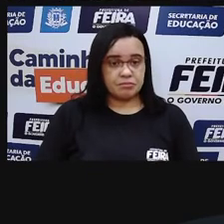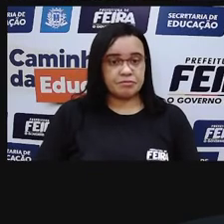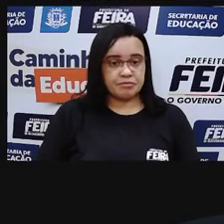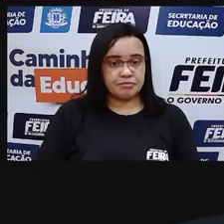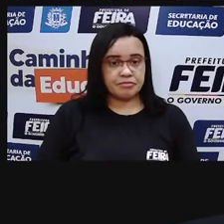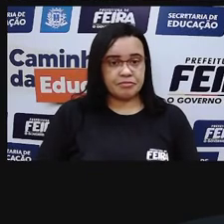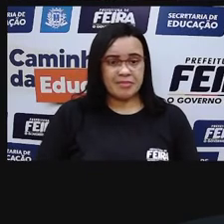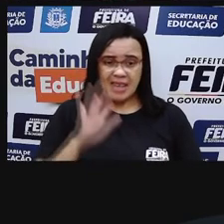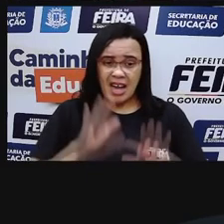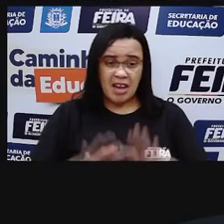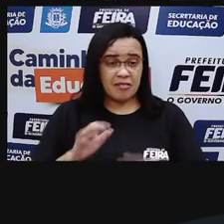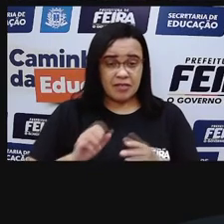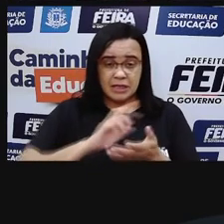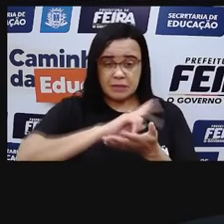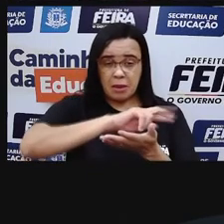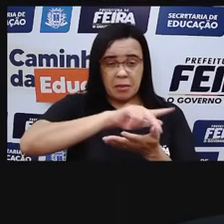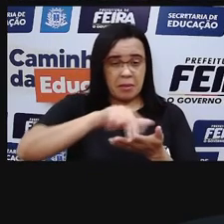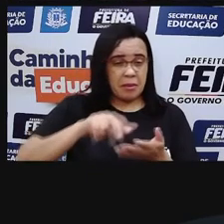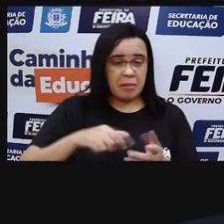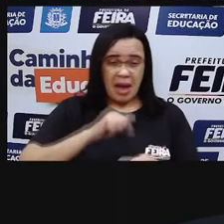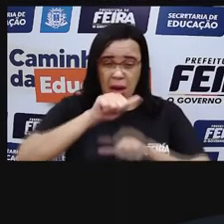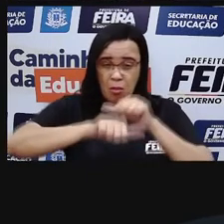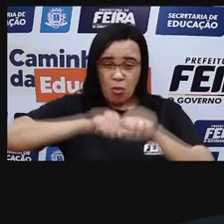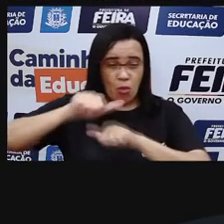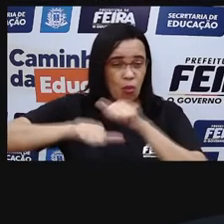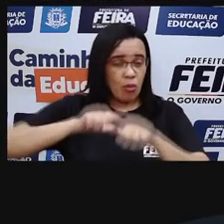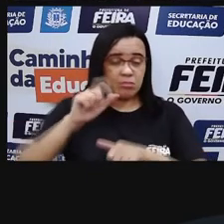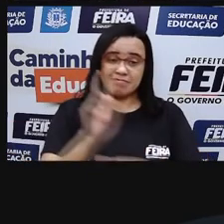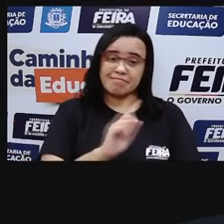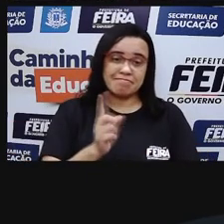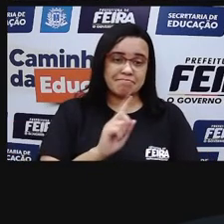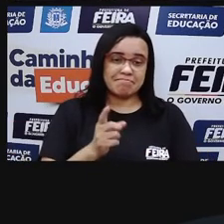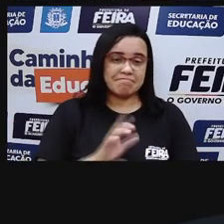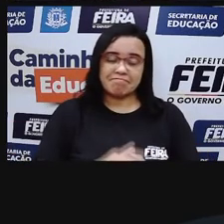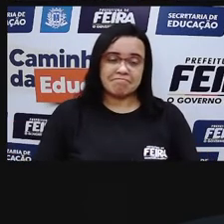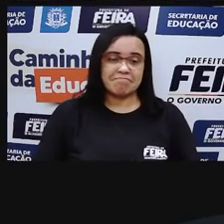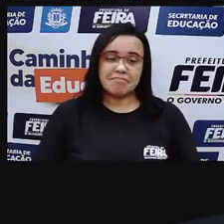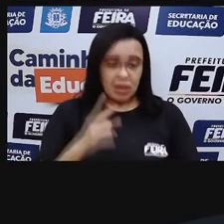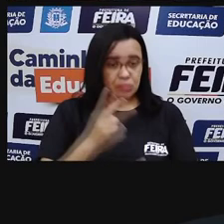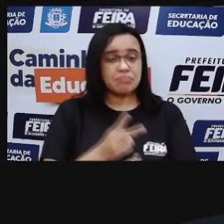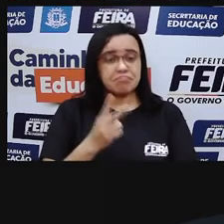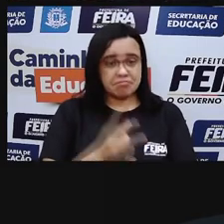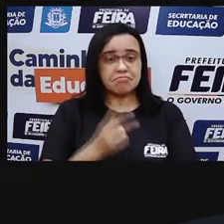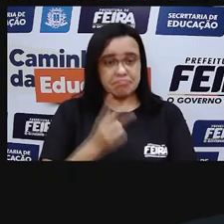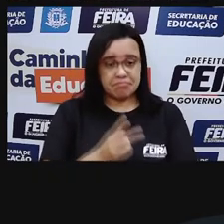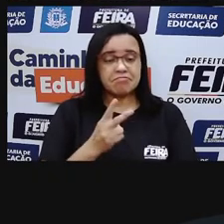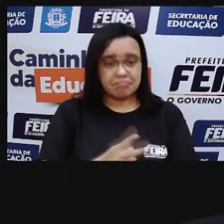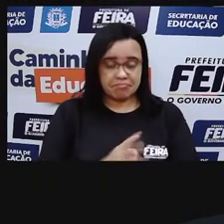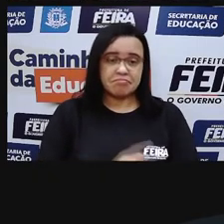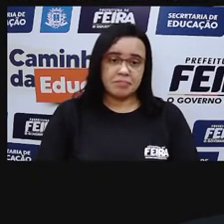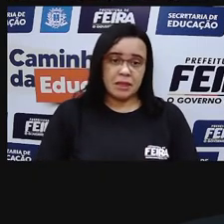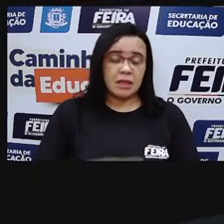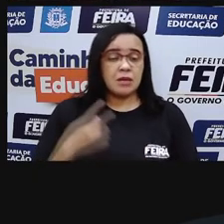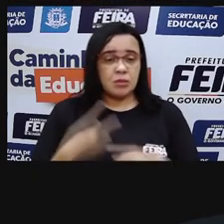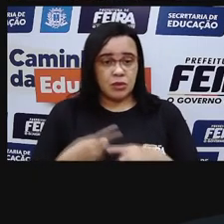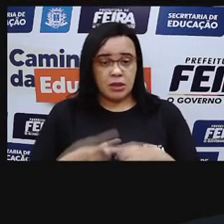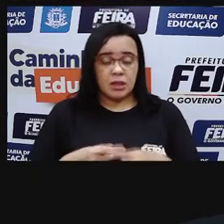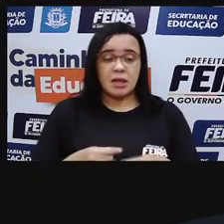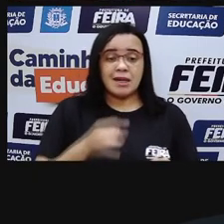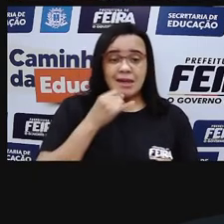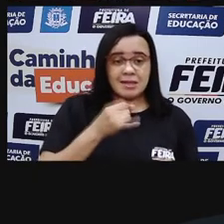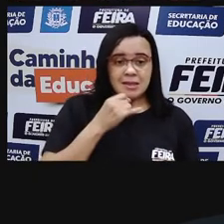não muda muito. Como, por exemplo, a catapora. Quem já teve catapora, não tem uma segunda vez de catapora. Por